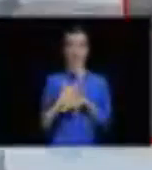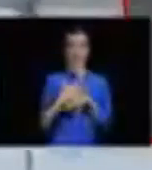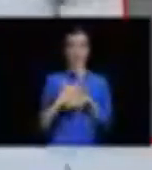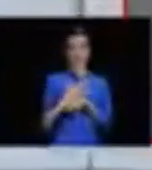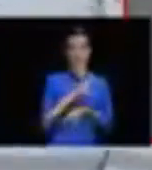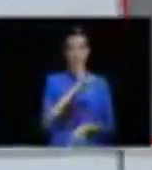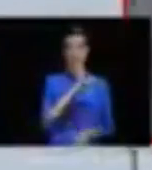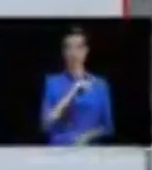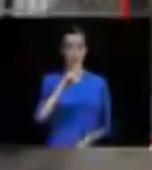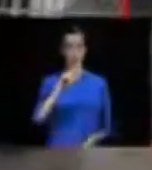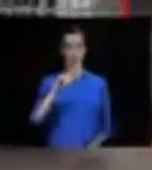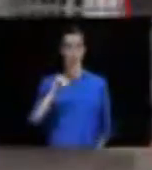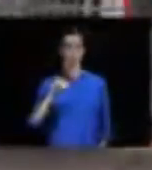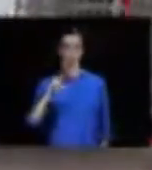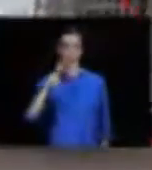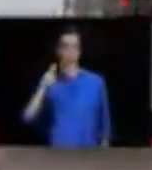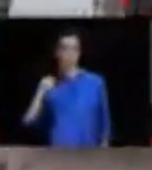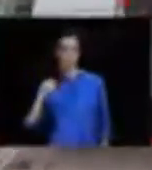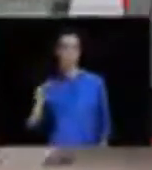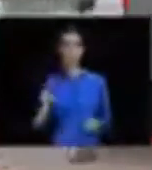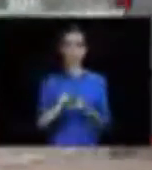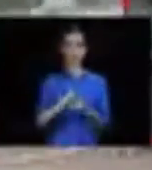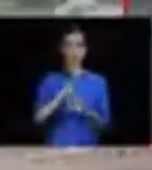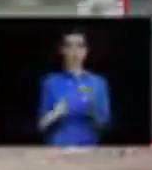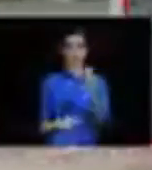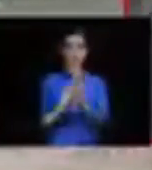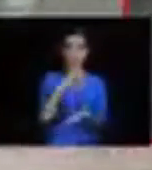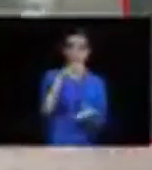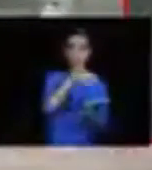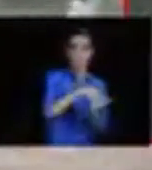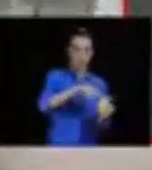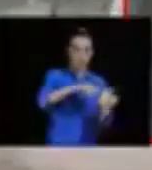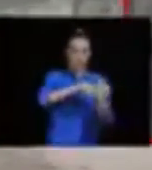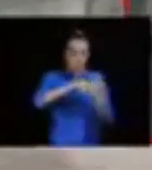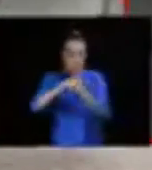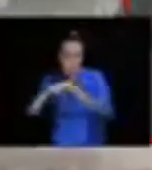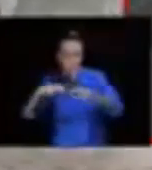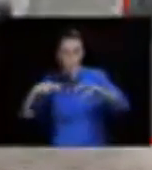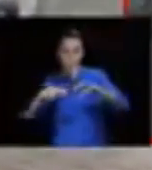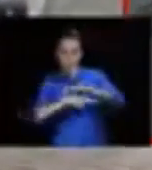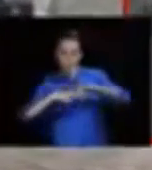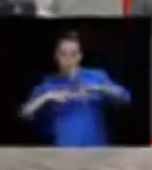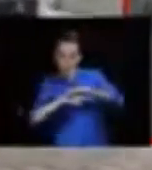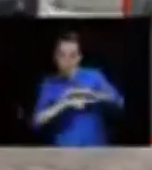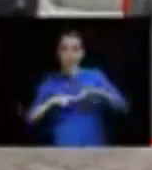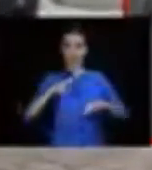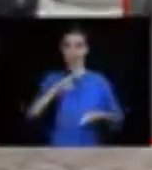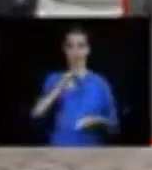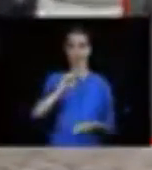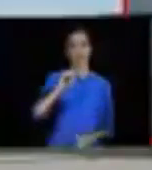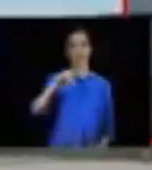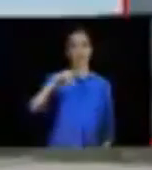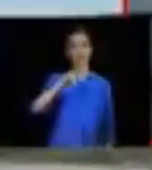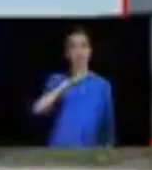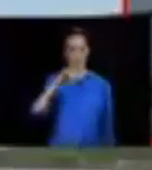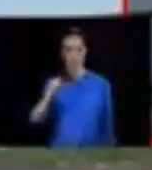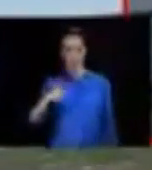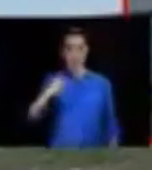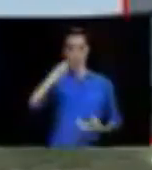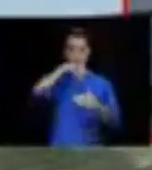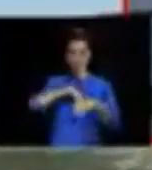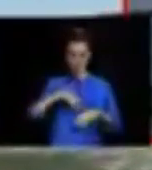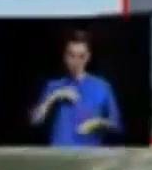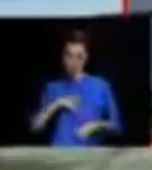Hélio Cruz e Rio do Ouro. Vai criar um centro de diagnóstico com tomografia, ressonância, endoscopia e